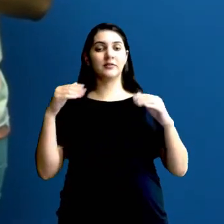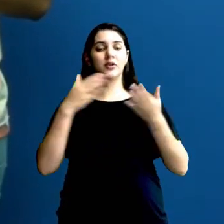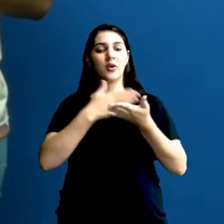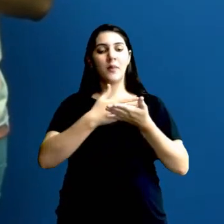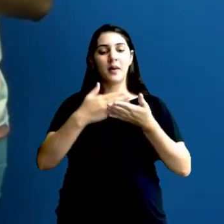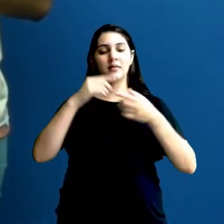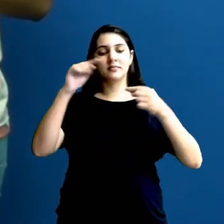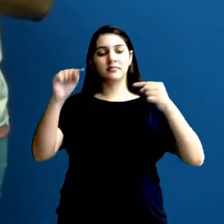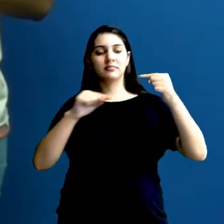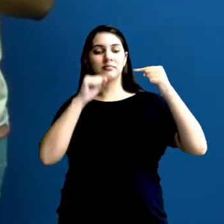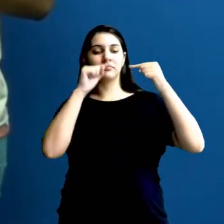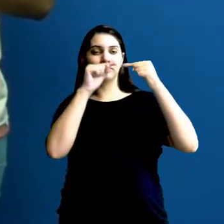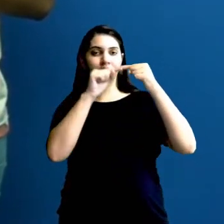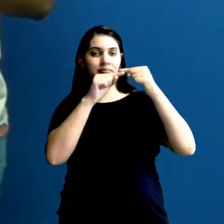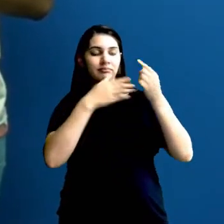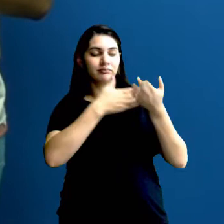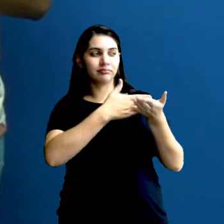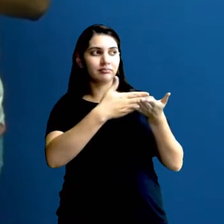ponto inicial.